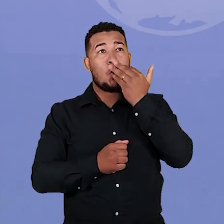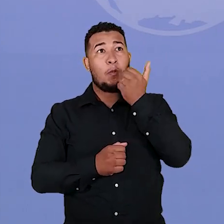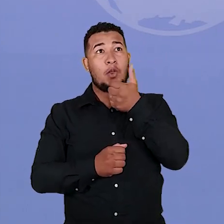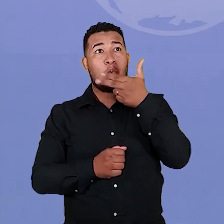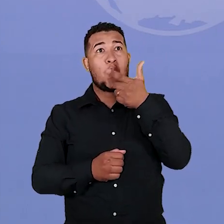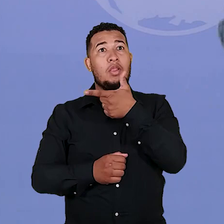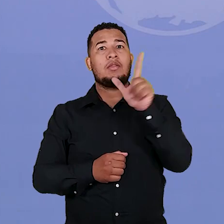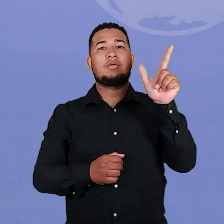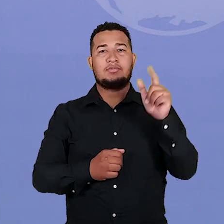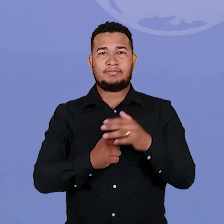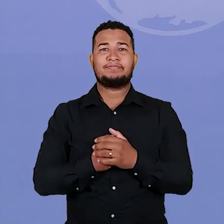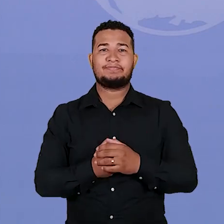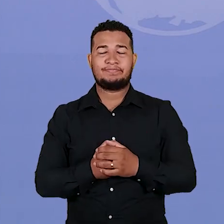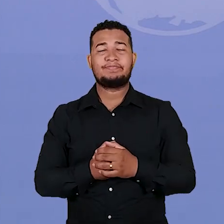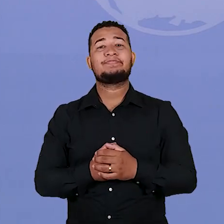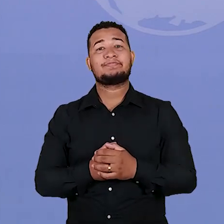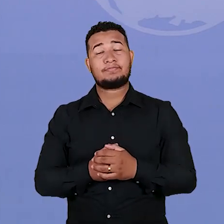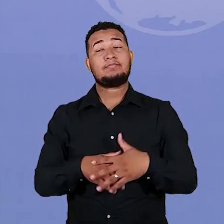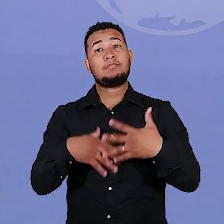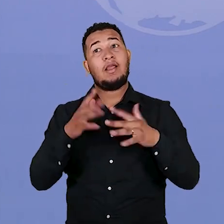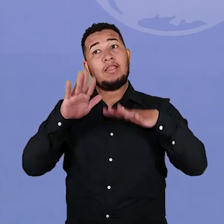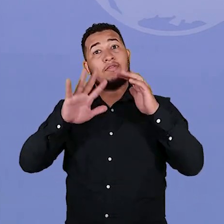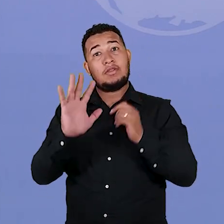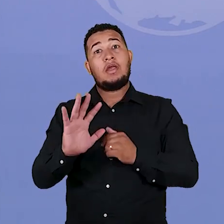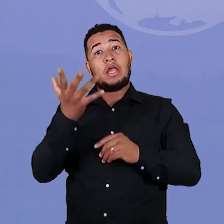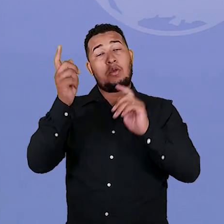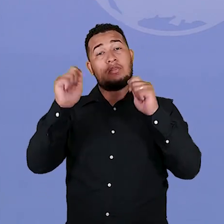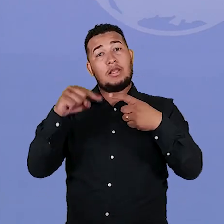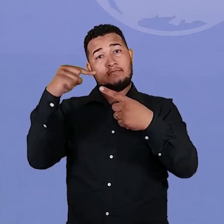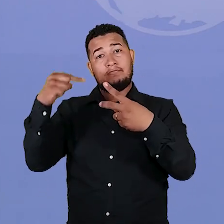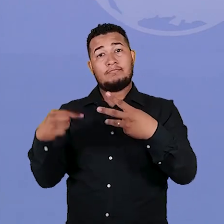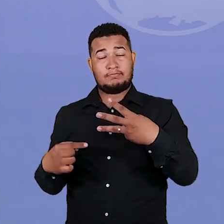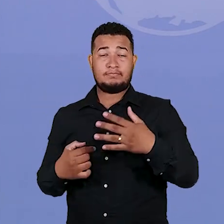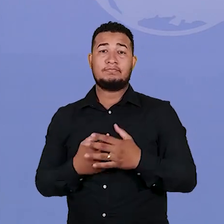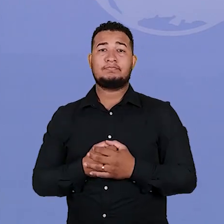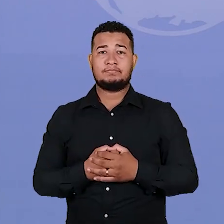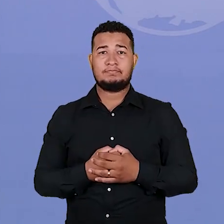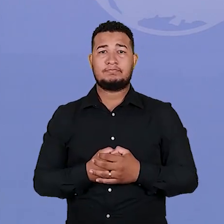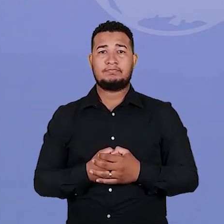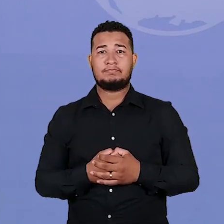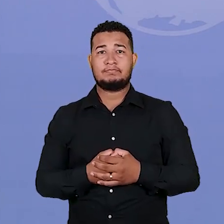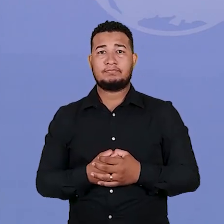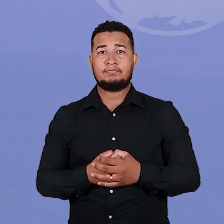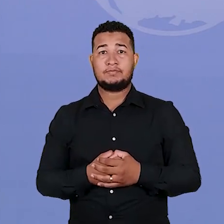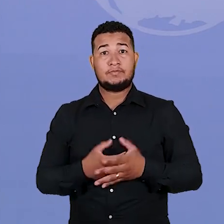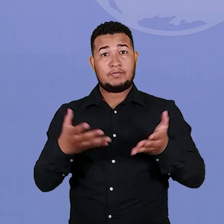semente, tá? De outra espécie de árvore. Então, podem acontecer essas três hipóteses aí.